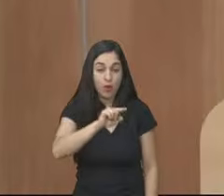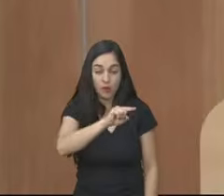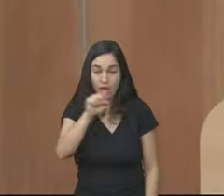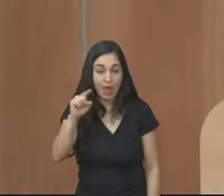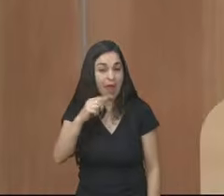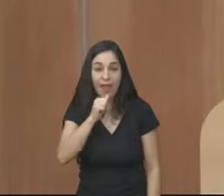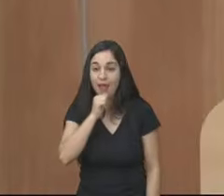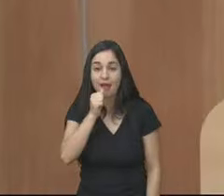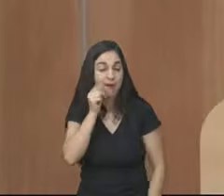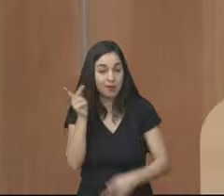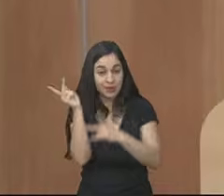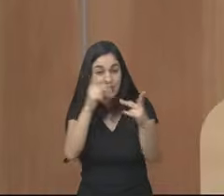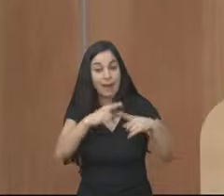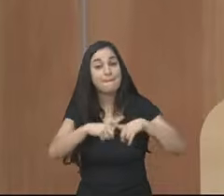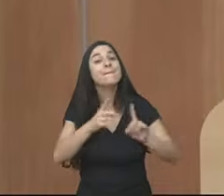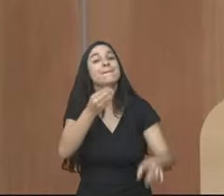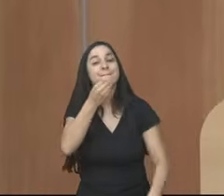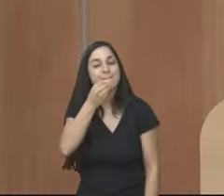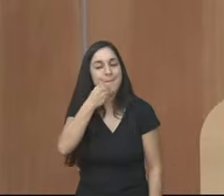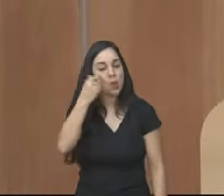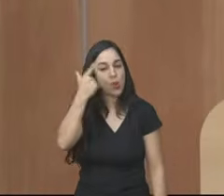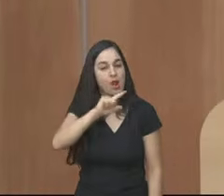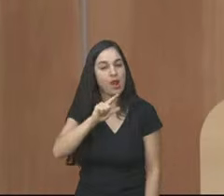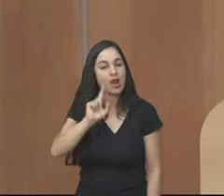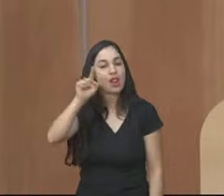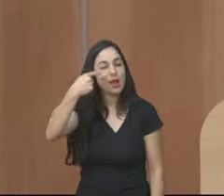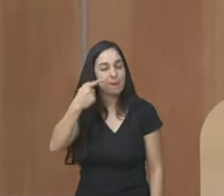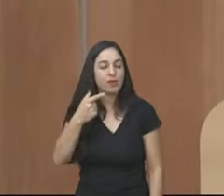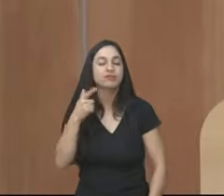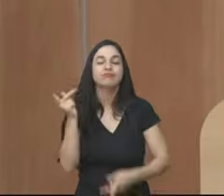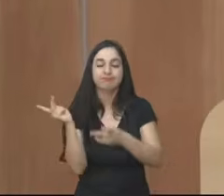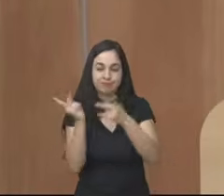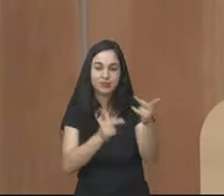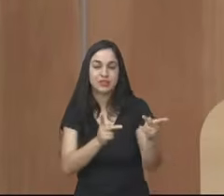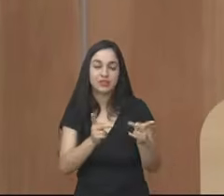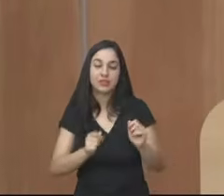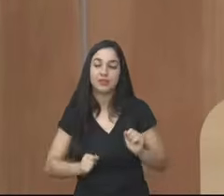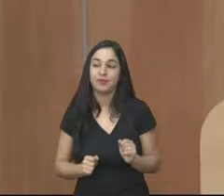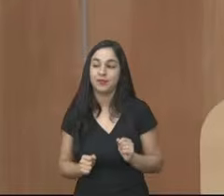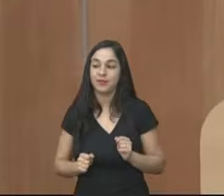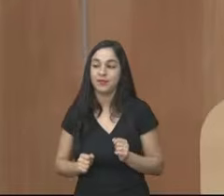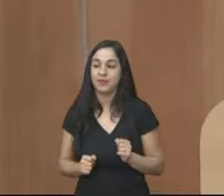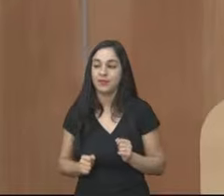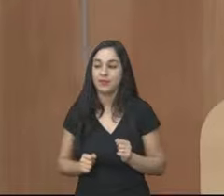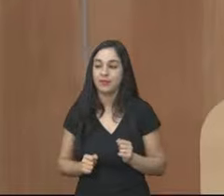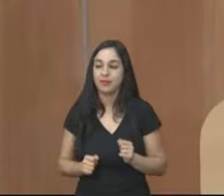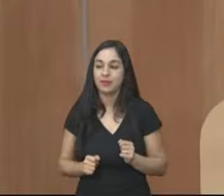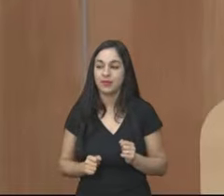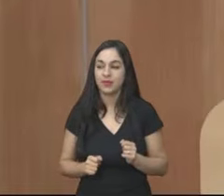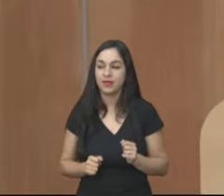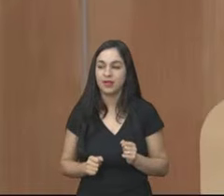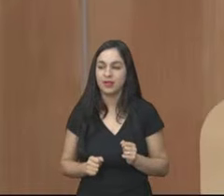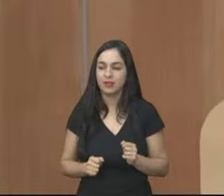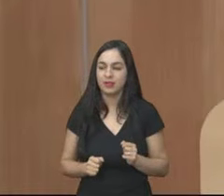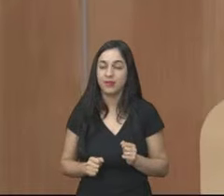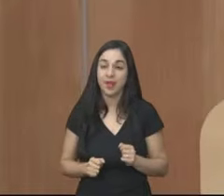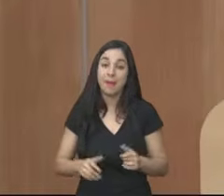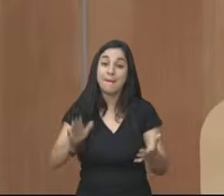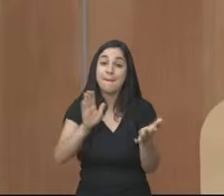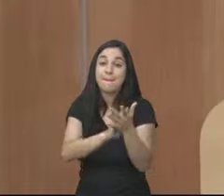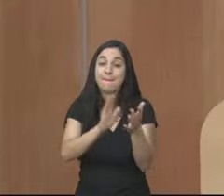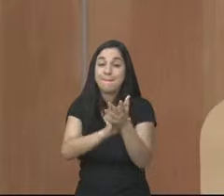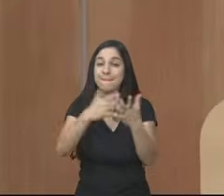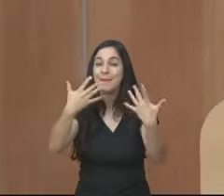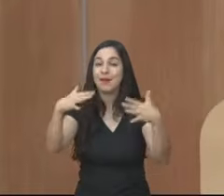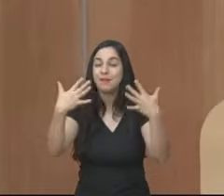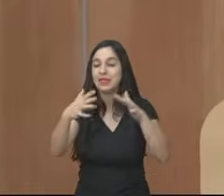visitar vocês com muito prazer. Mas de antemão já gostaria de dizer, parabéns pelo trabalho. Parabéns